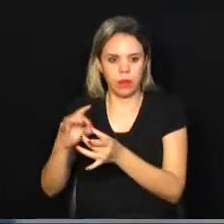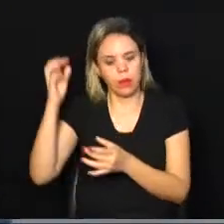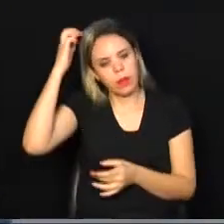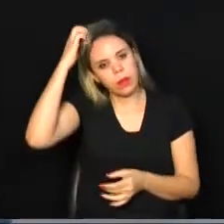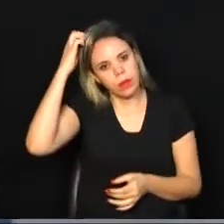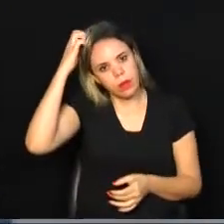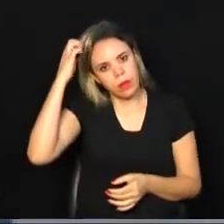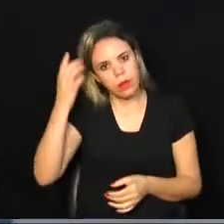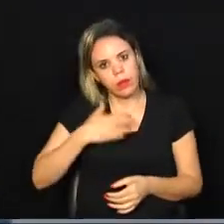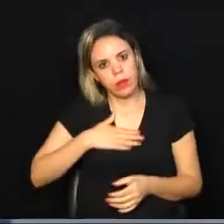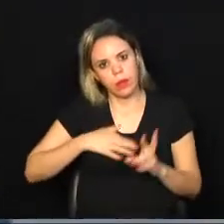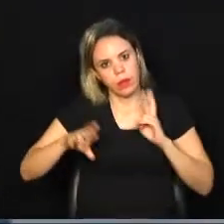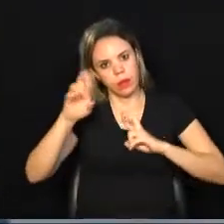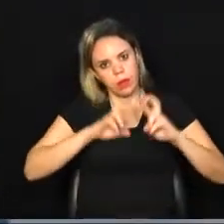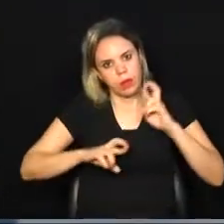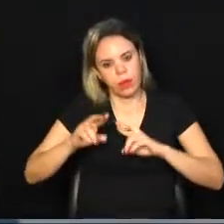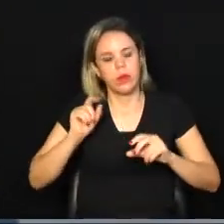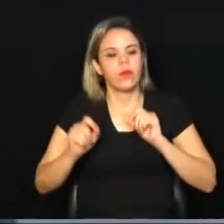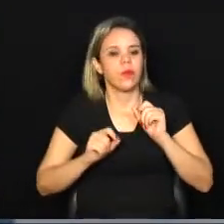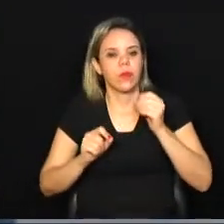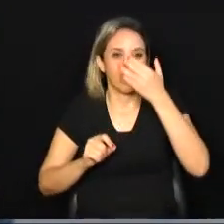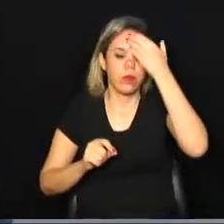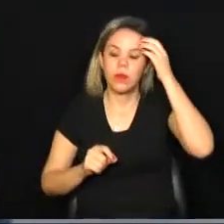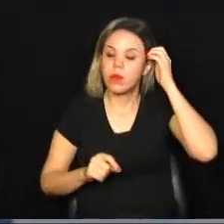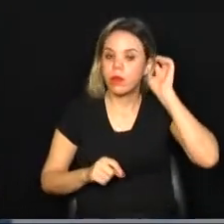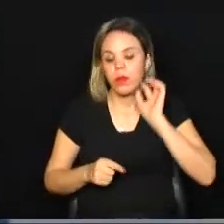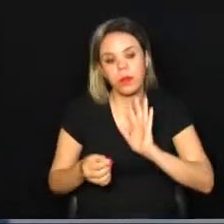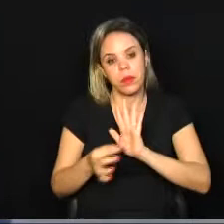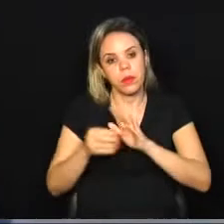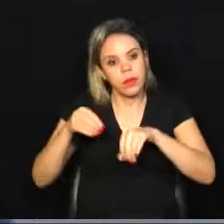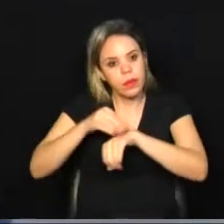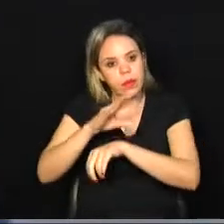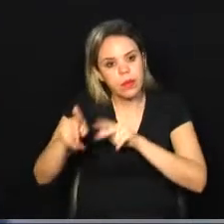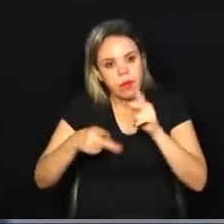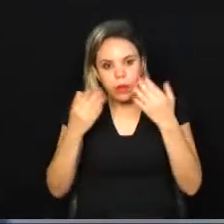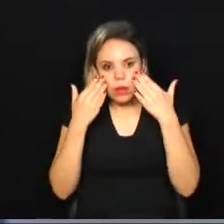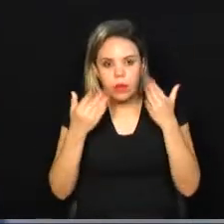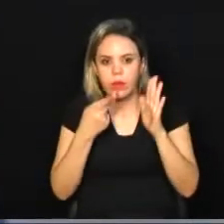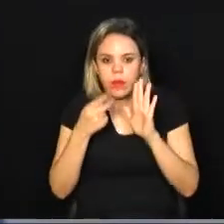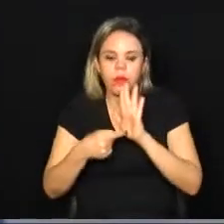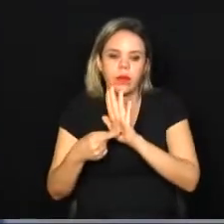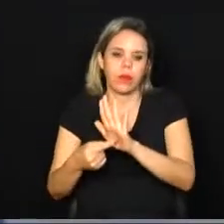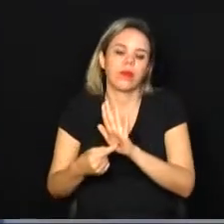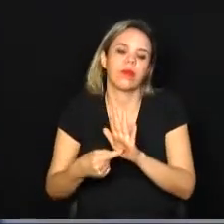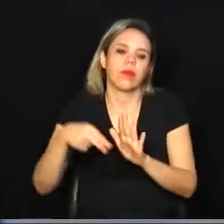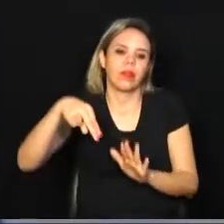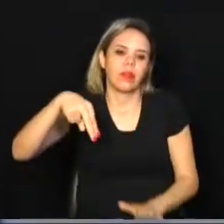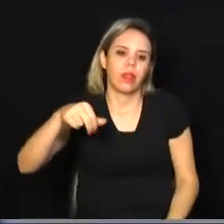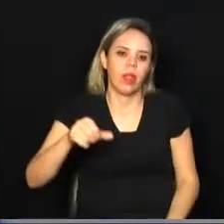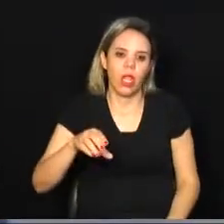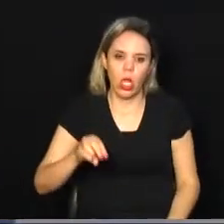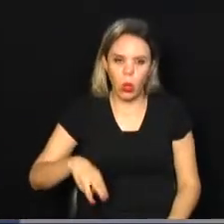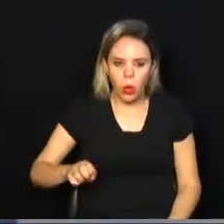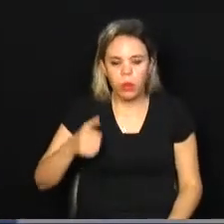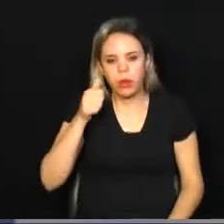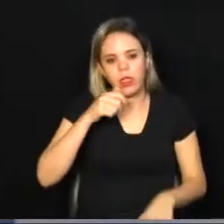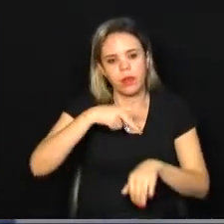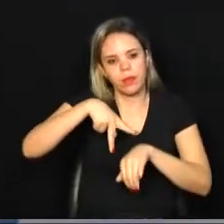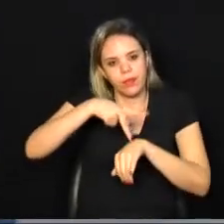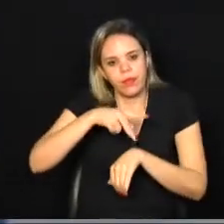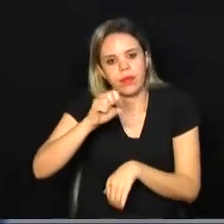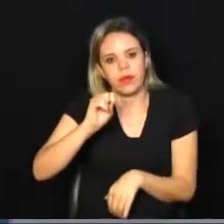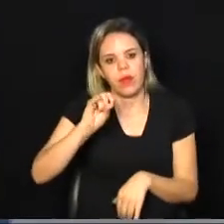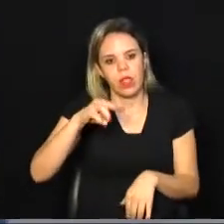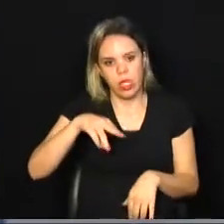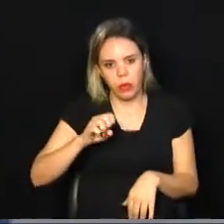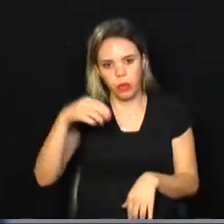A minha análise é que essas manifestações públicas da Naomi Osaka, da Simone Biles, vêm para mostrar